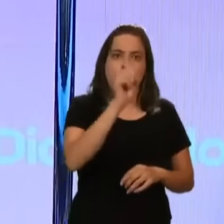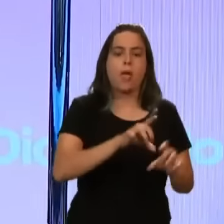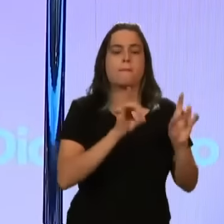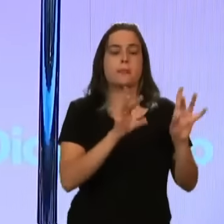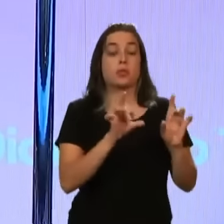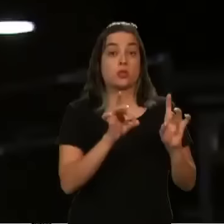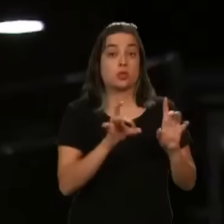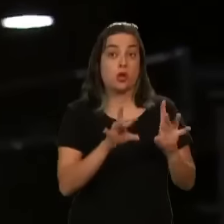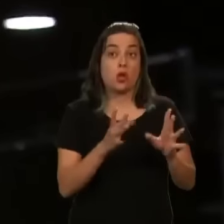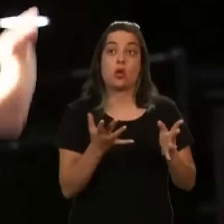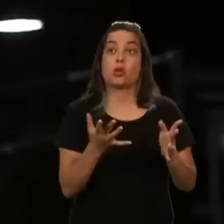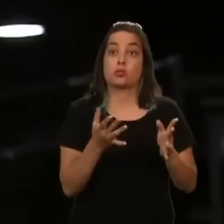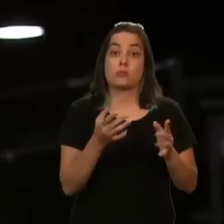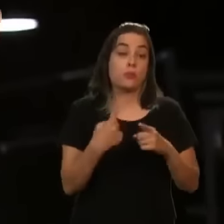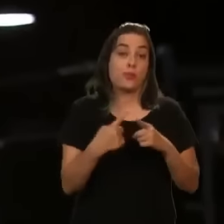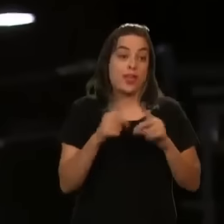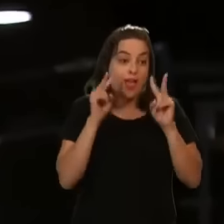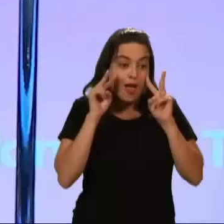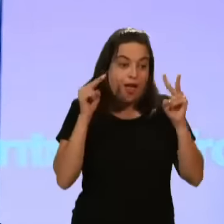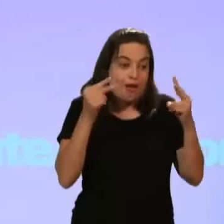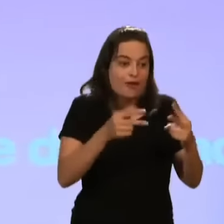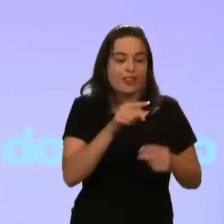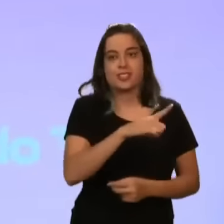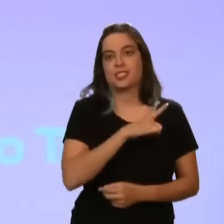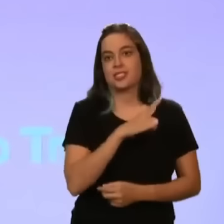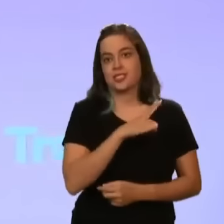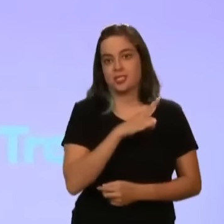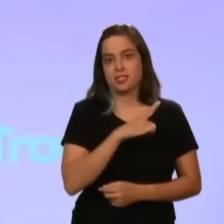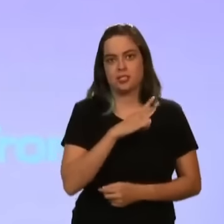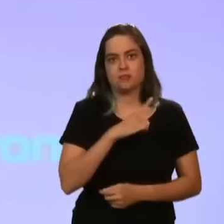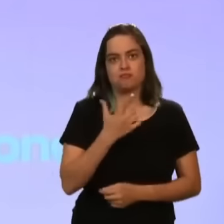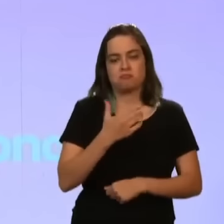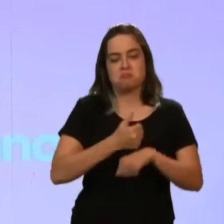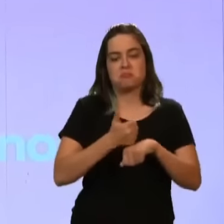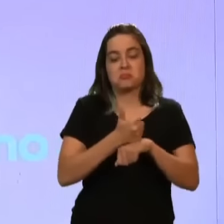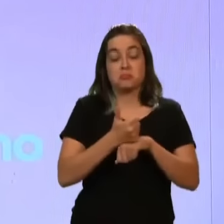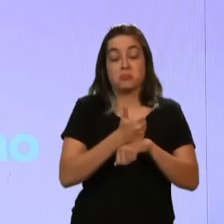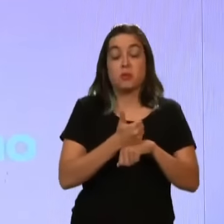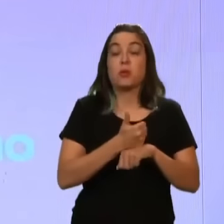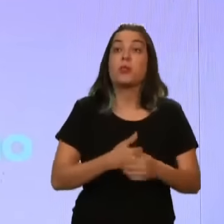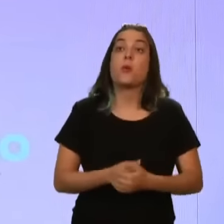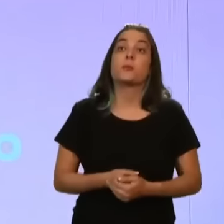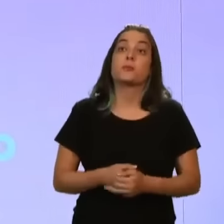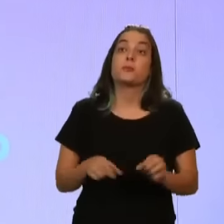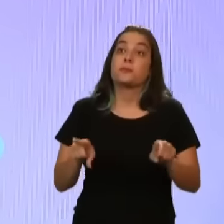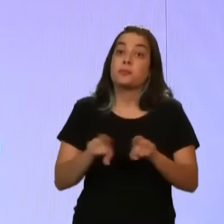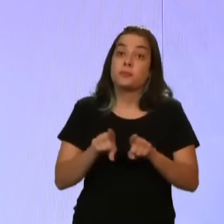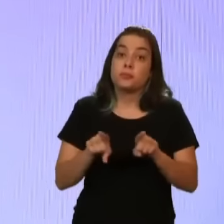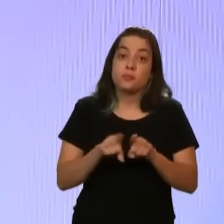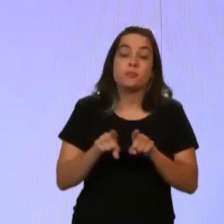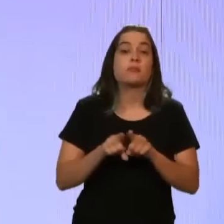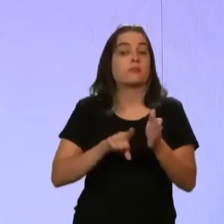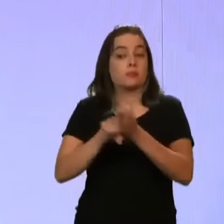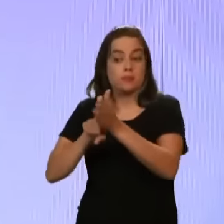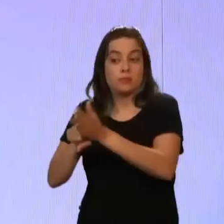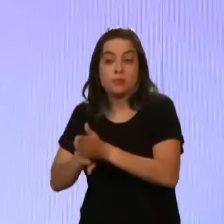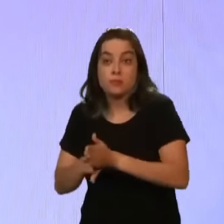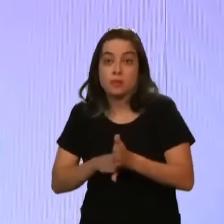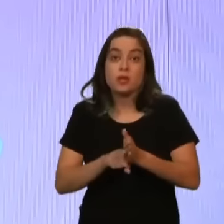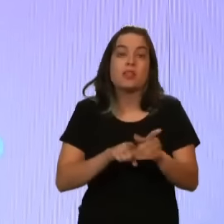preciosa, né? Ele enxerga, ele reconhece, então eles são os gemólogos. E eles também são os mineradores e